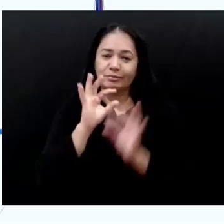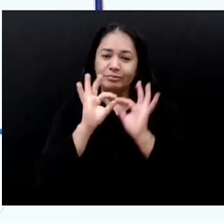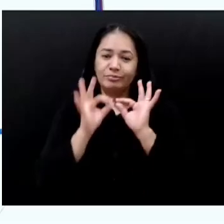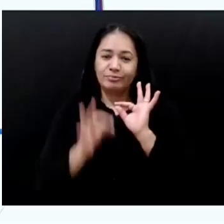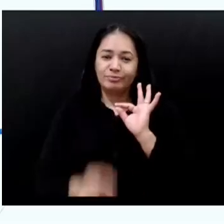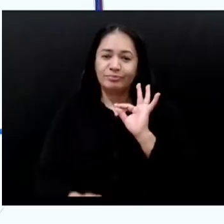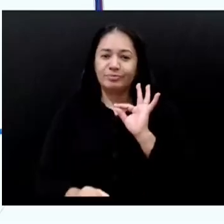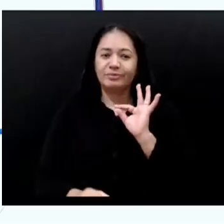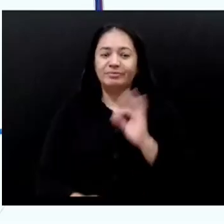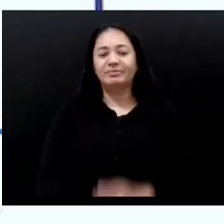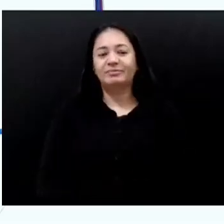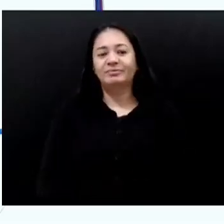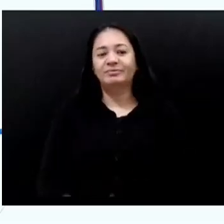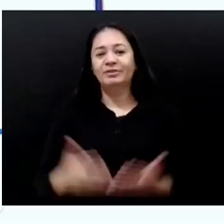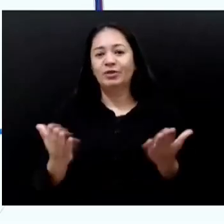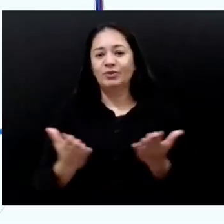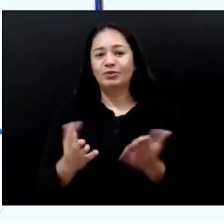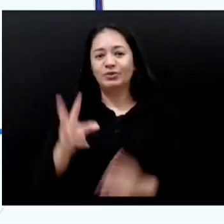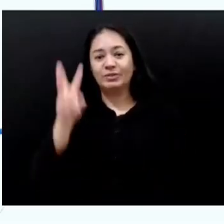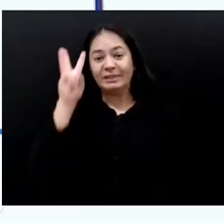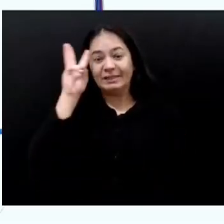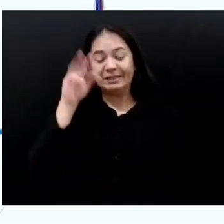já é uma terça-feira à noite, todo mundo cansado.